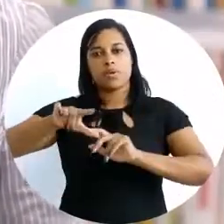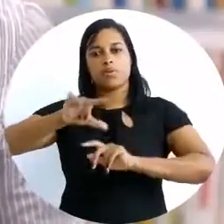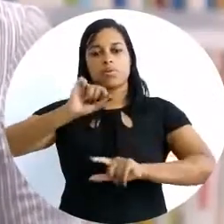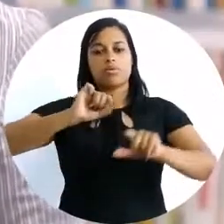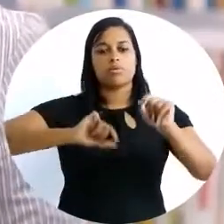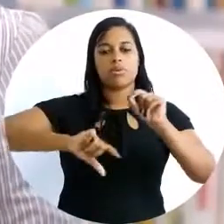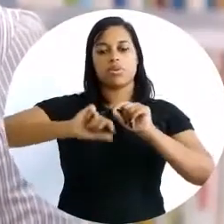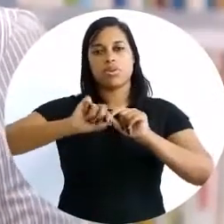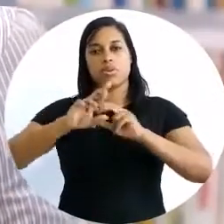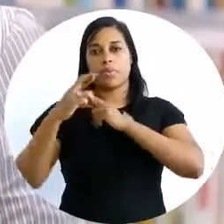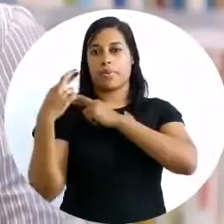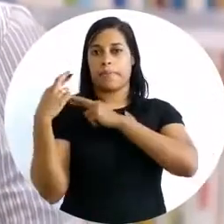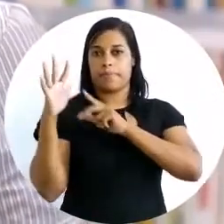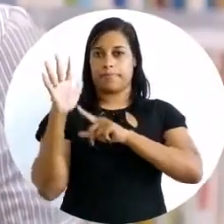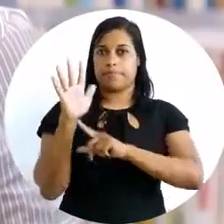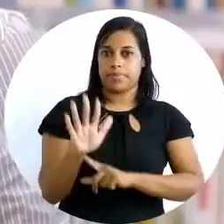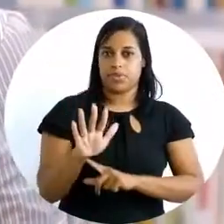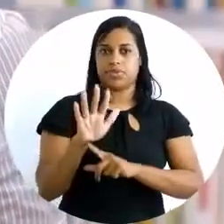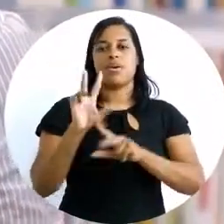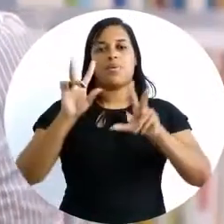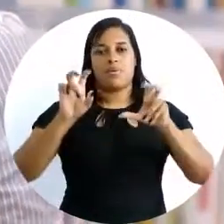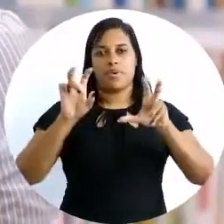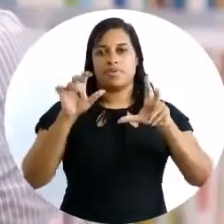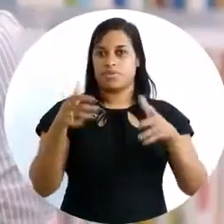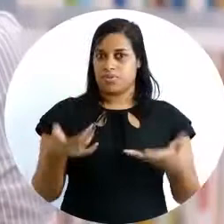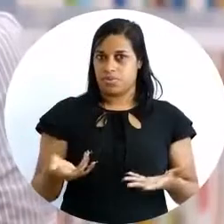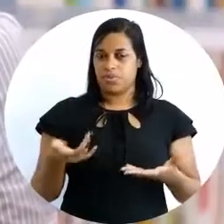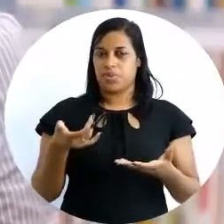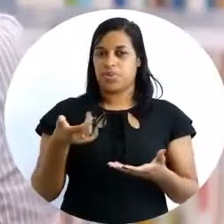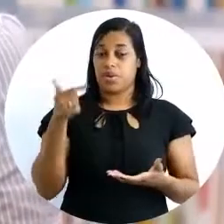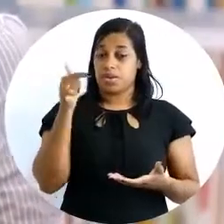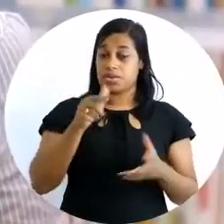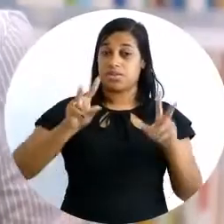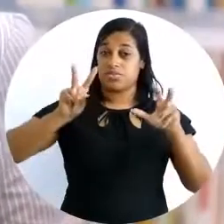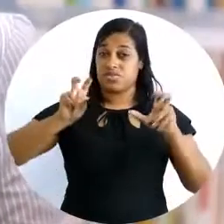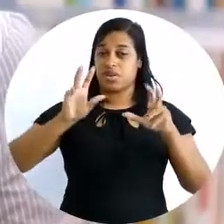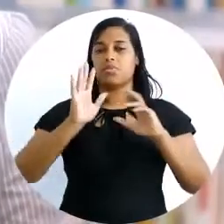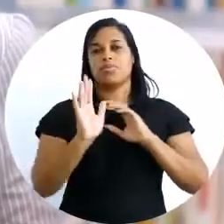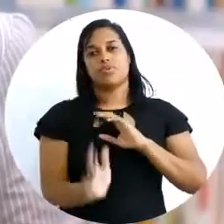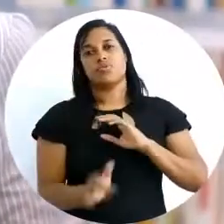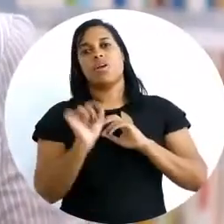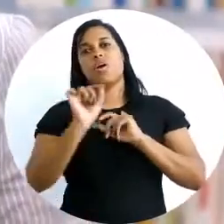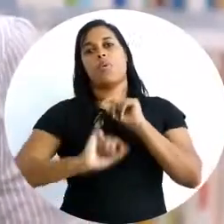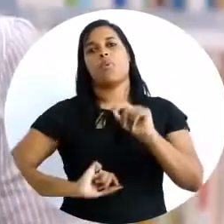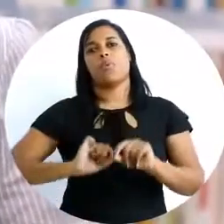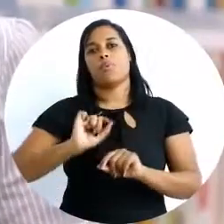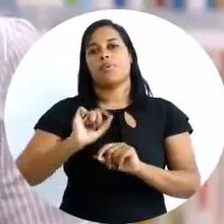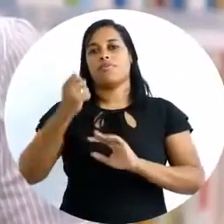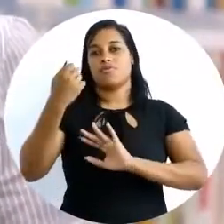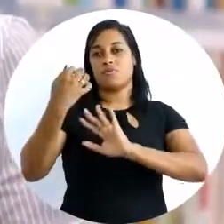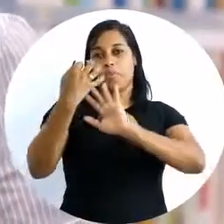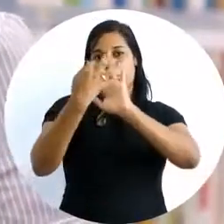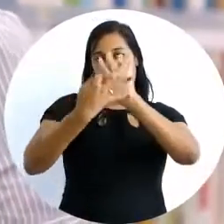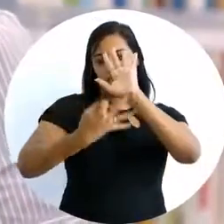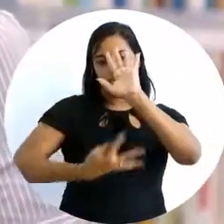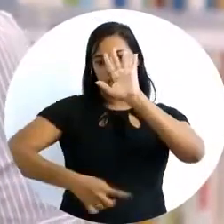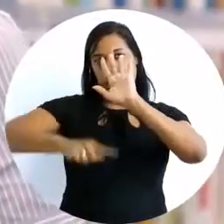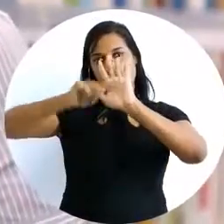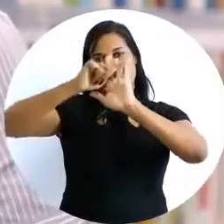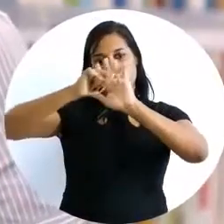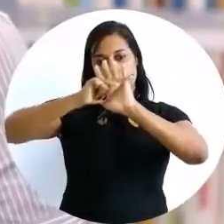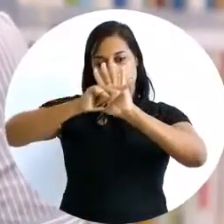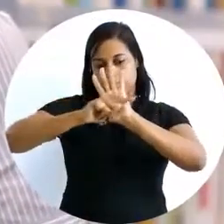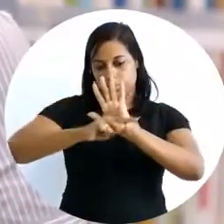escolhido para representar o assunto? Então, esses termos eles já vão vir pré-determinados em uma lista, ou uma